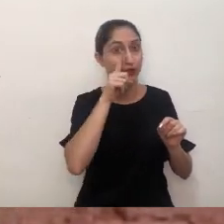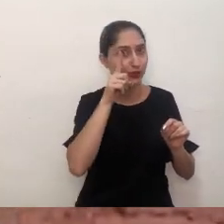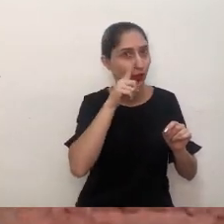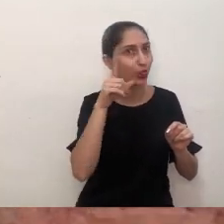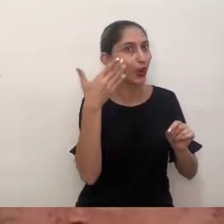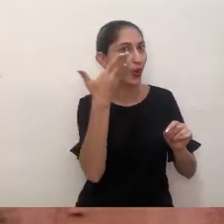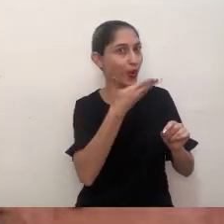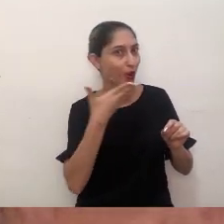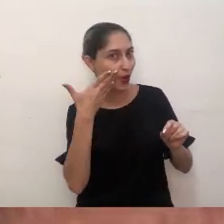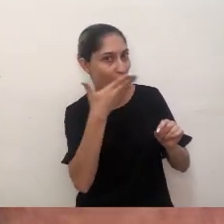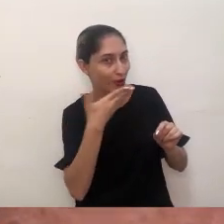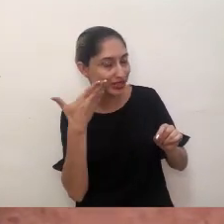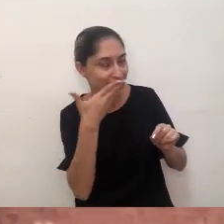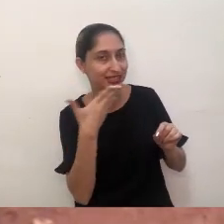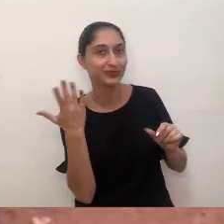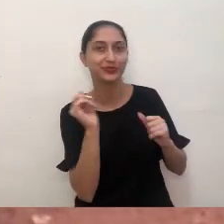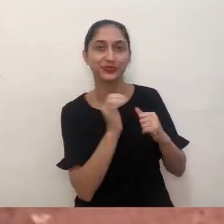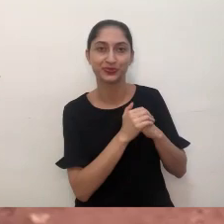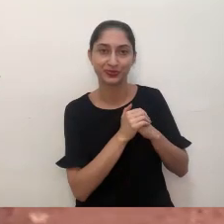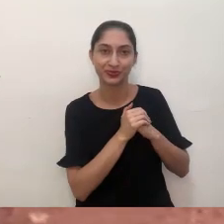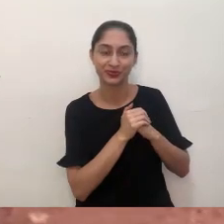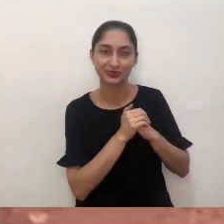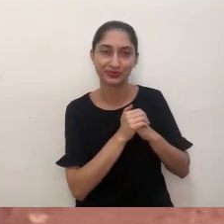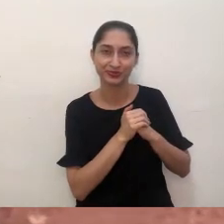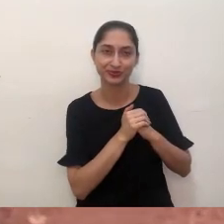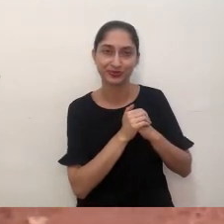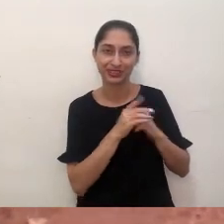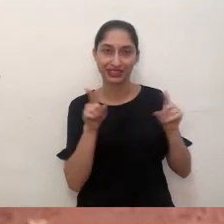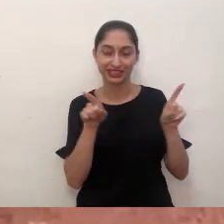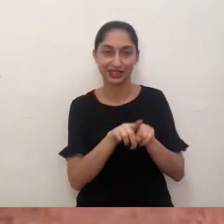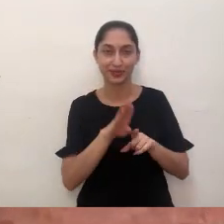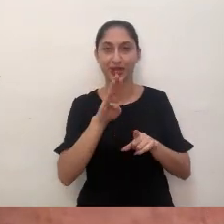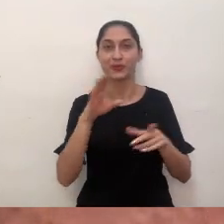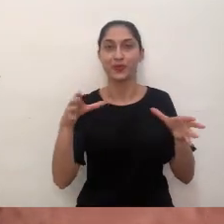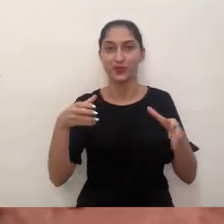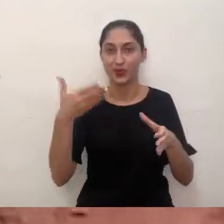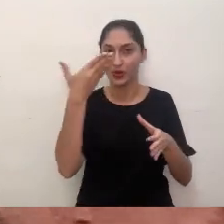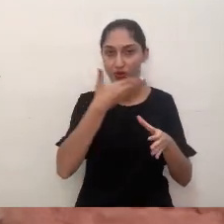de goma de araruco. E aqui eu faço bolo de fubá.